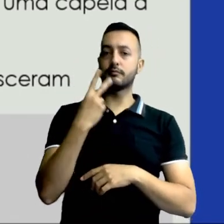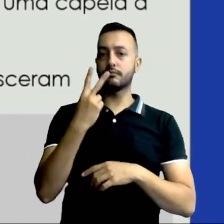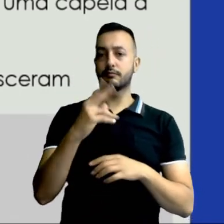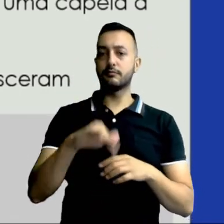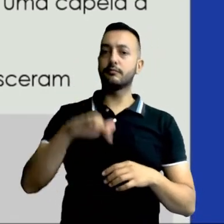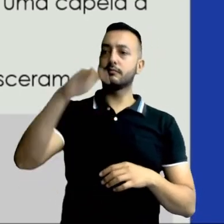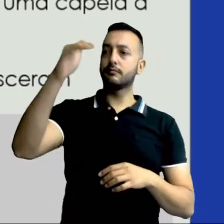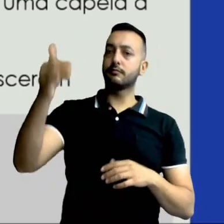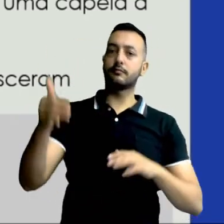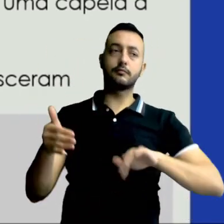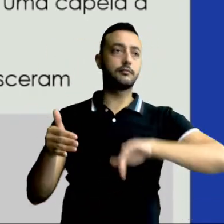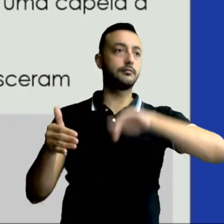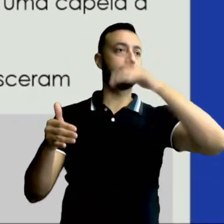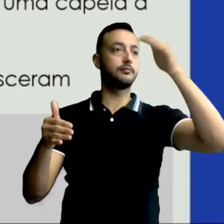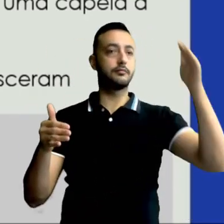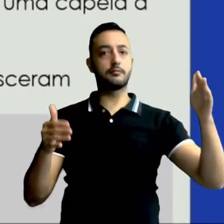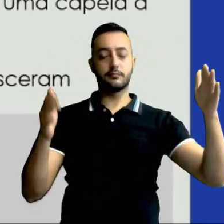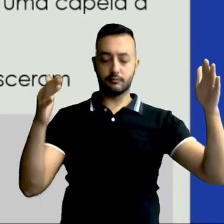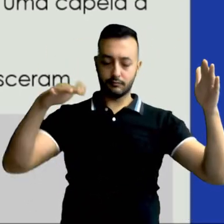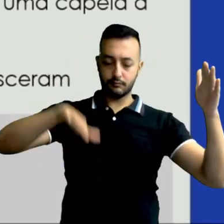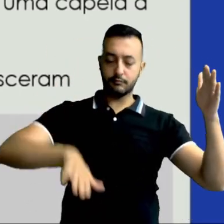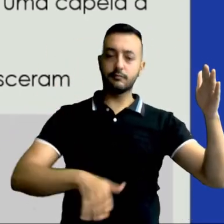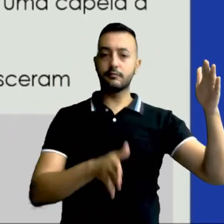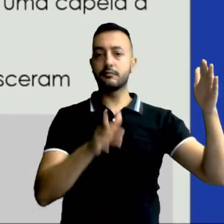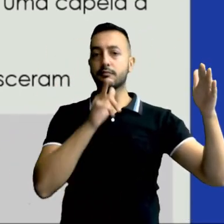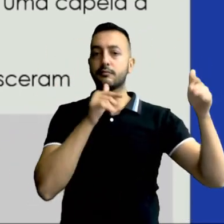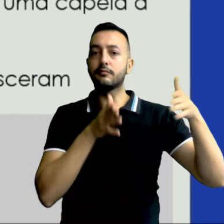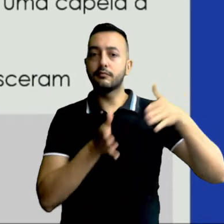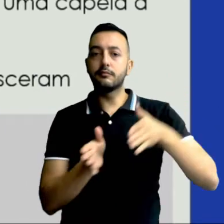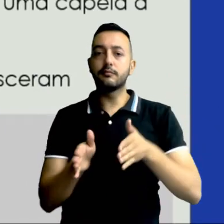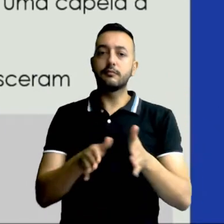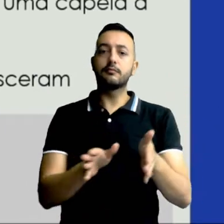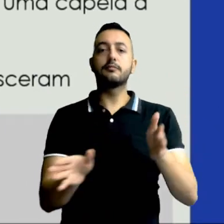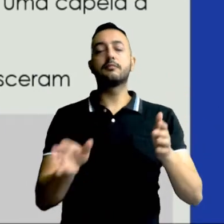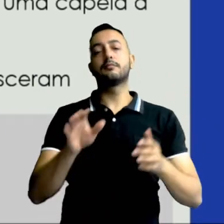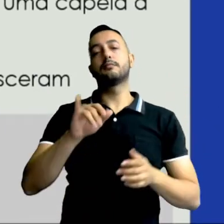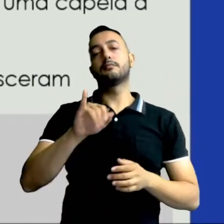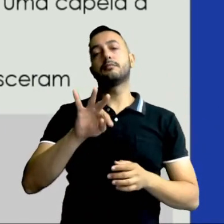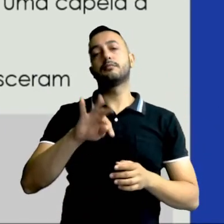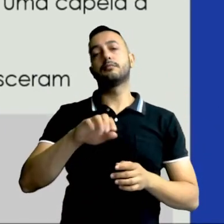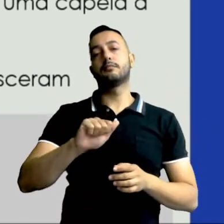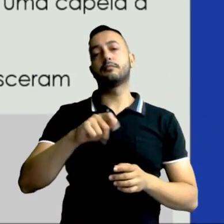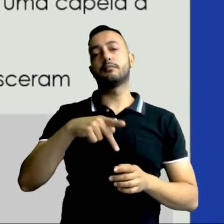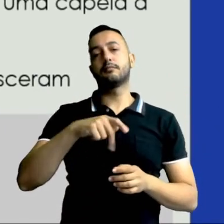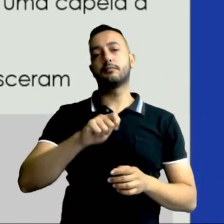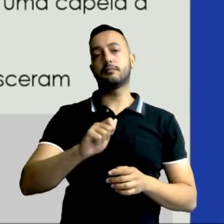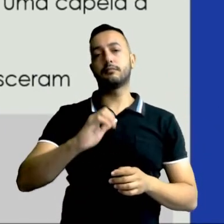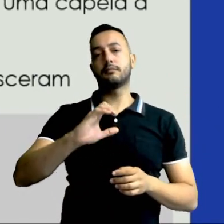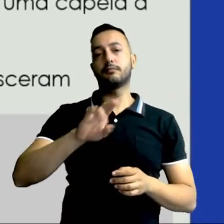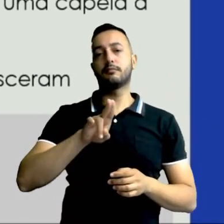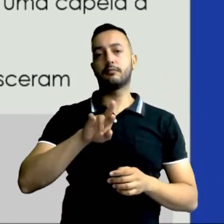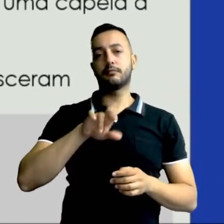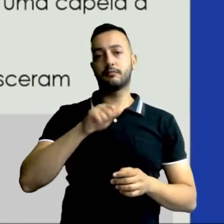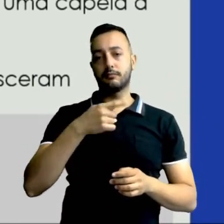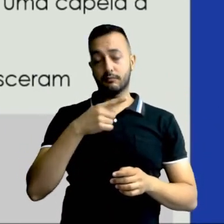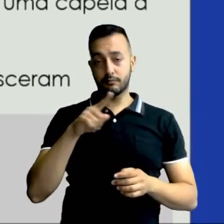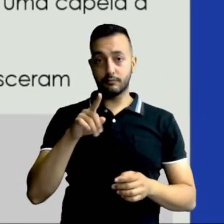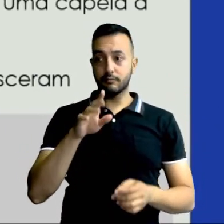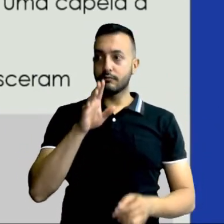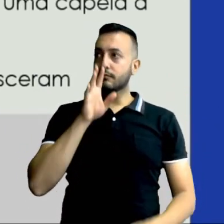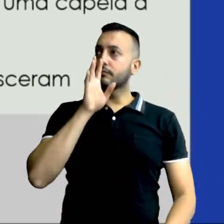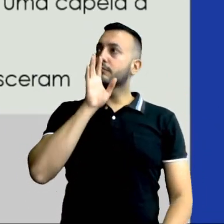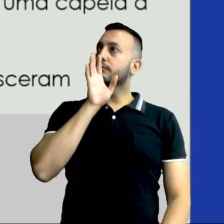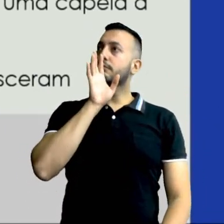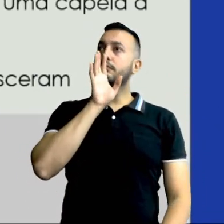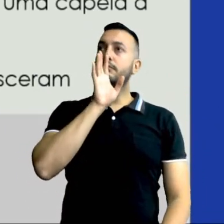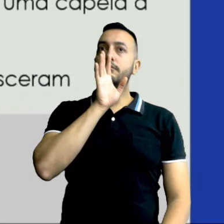duas elevações separados por um vale por onde corre o rio o rio itapará curar tá então ele encantado com o que viu